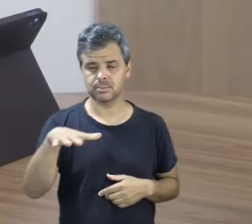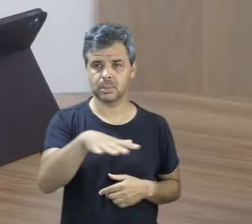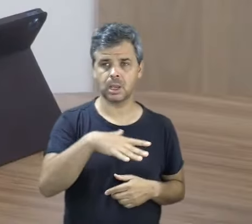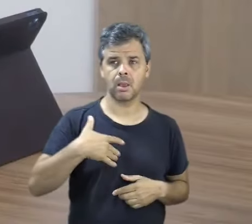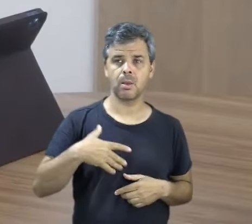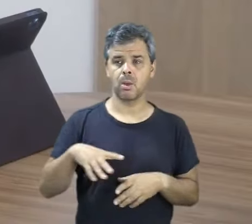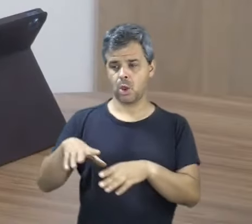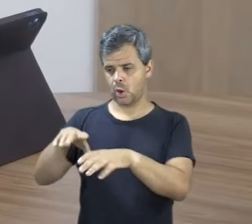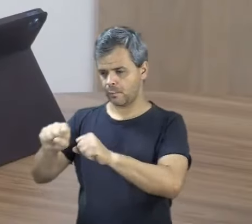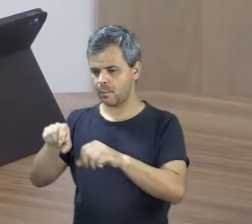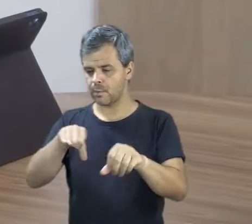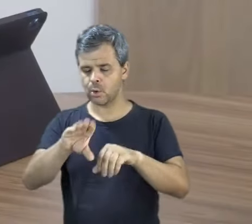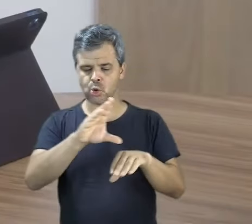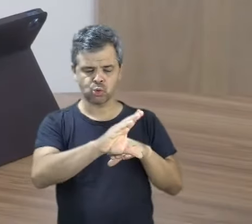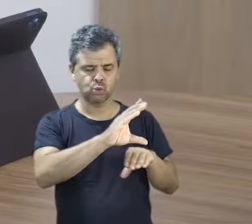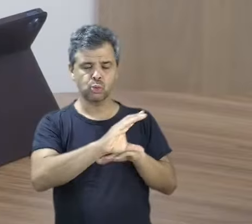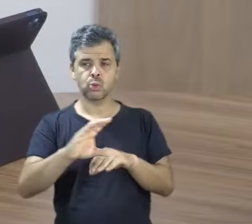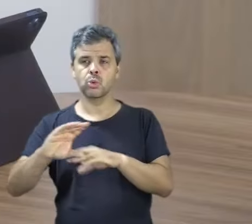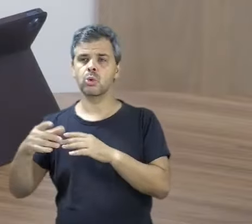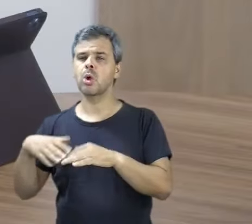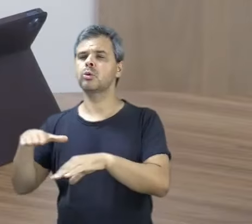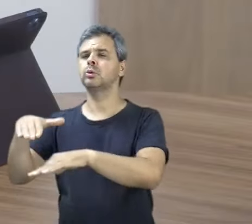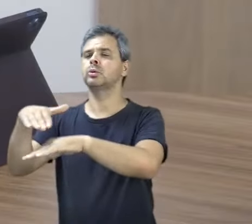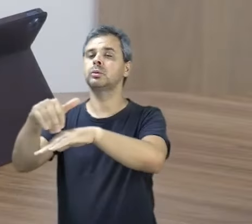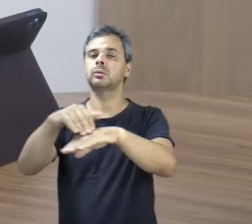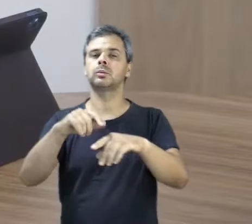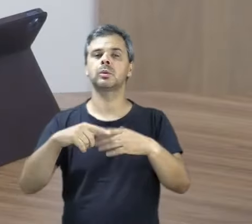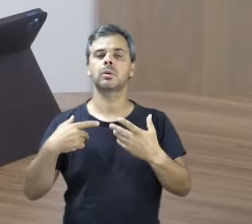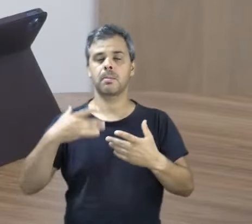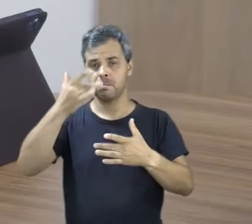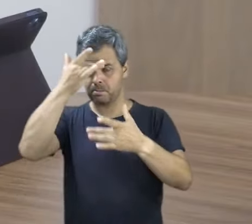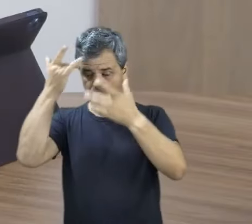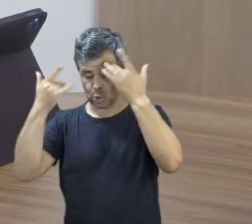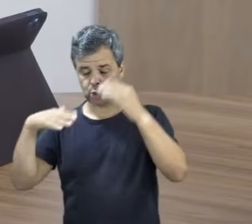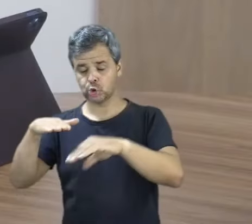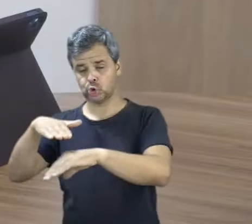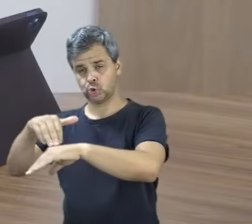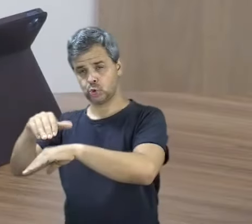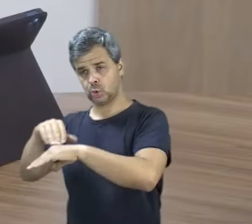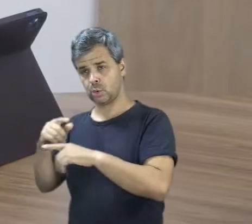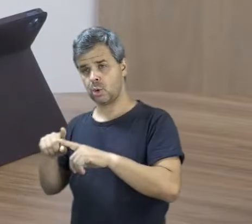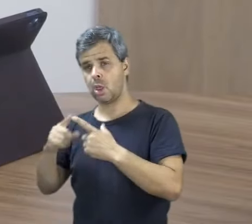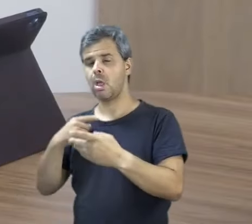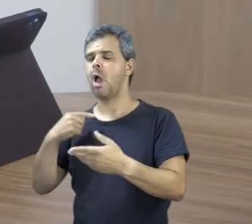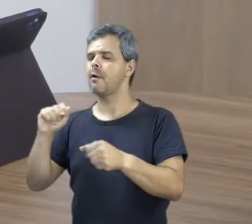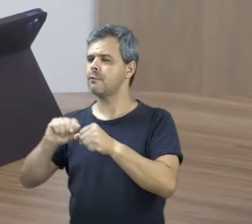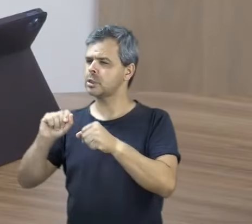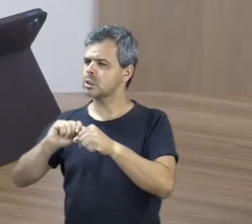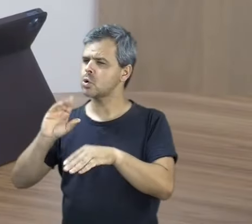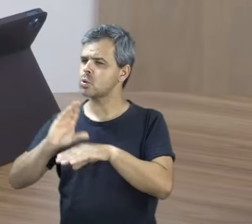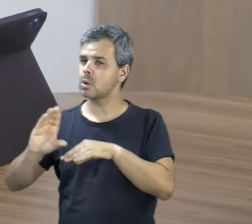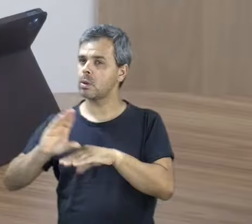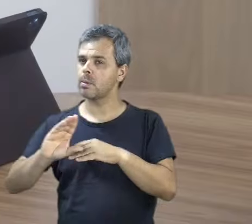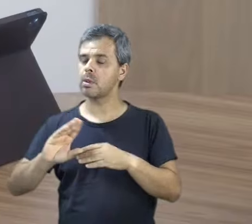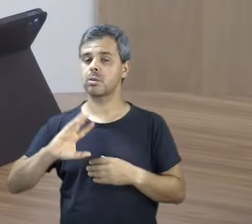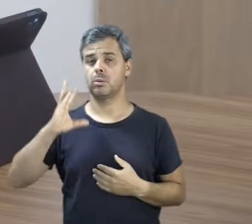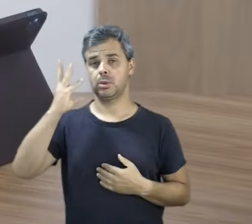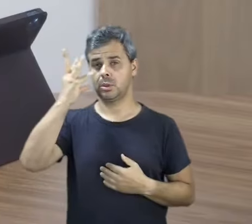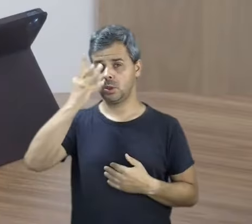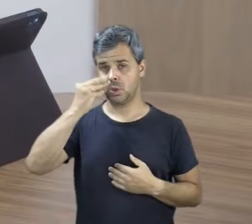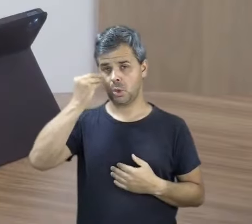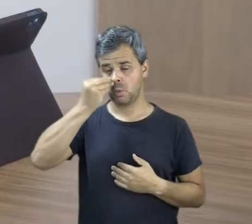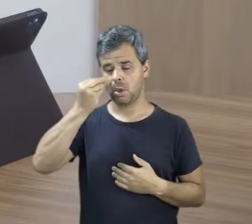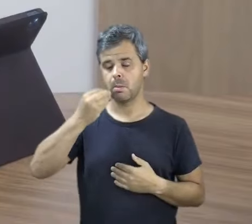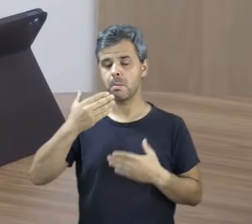processo formativo. Sim. Né? Está sempre convocando, convidando os nossos militantes a se atualizarem, a trazer suas